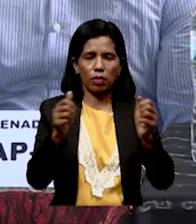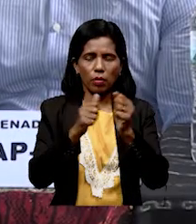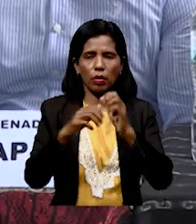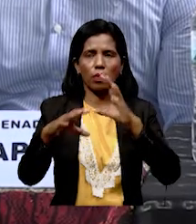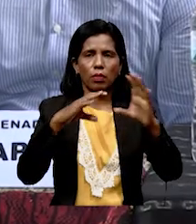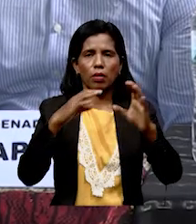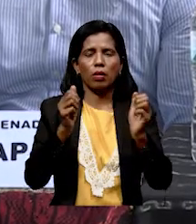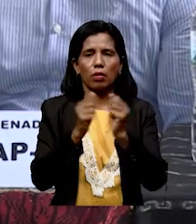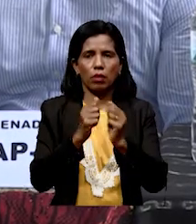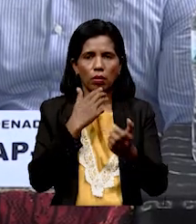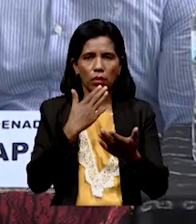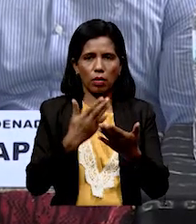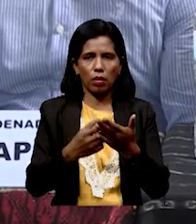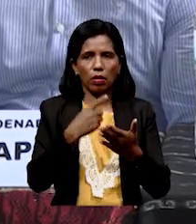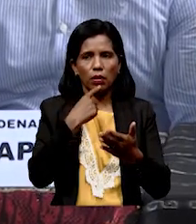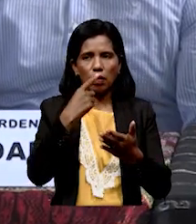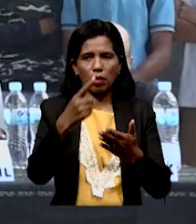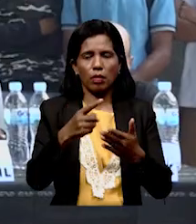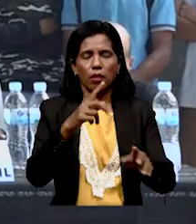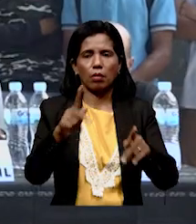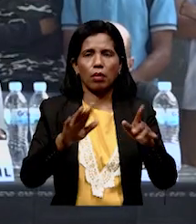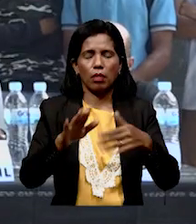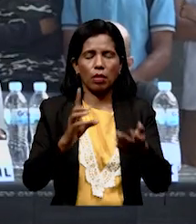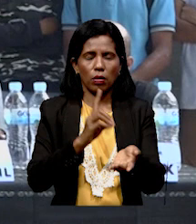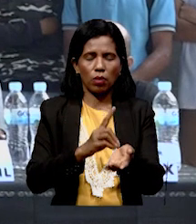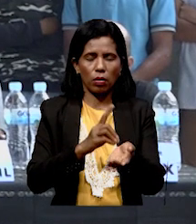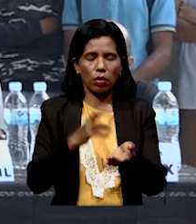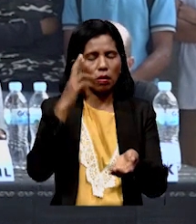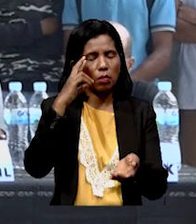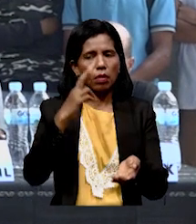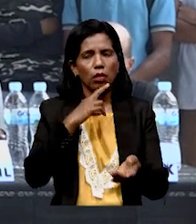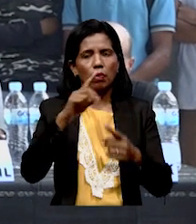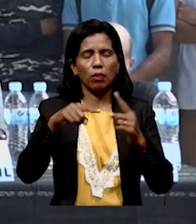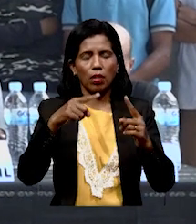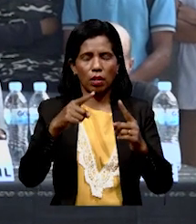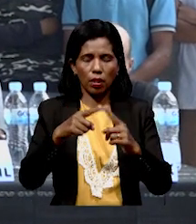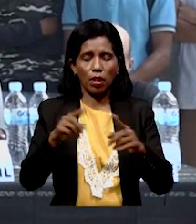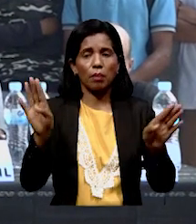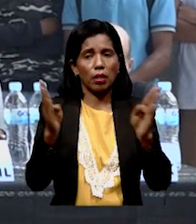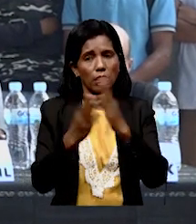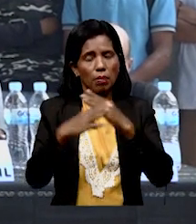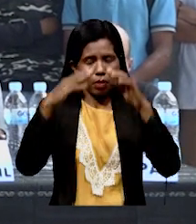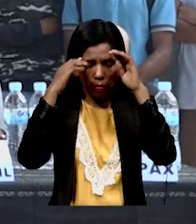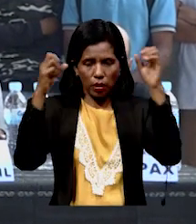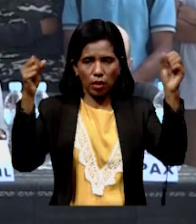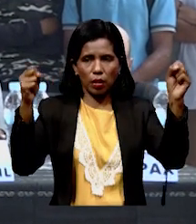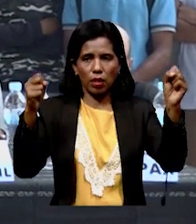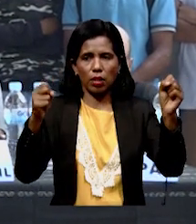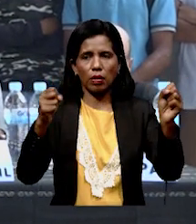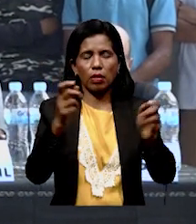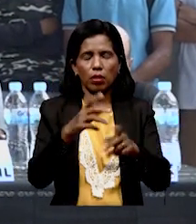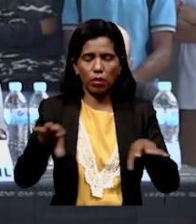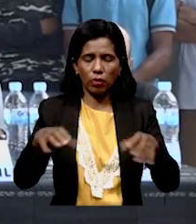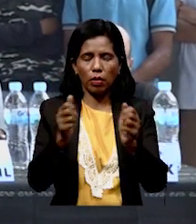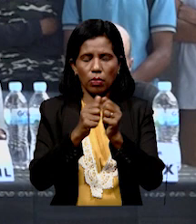de BPA. Recomenda para o candidato Dr. José Ramos Horta, quando era eleito para o Presidente da República, onde coopera o